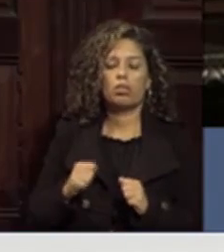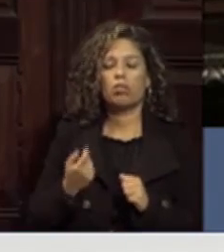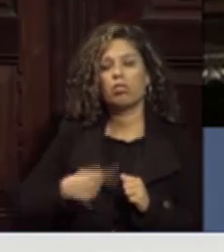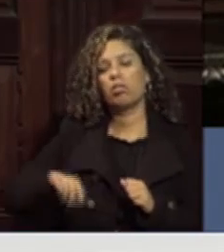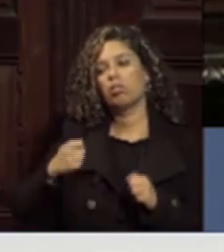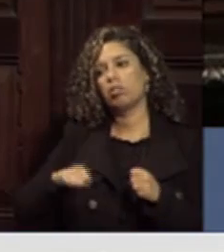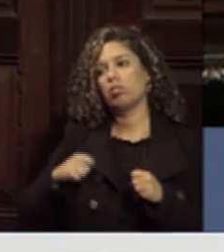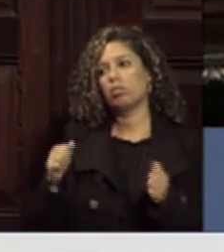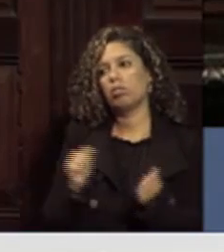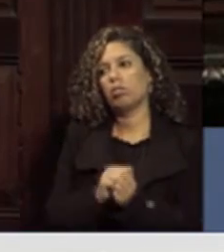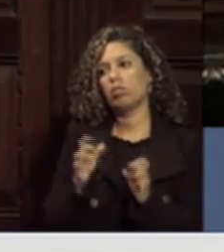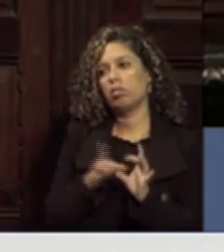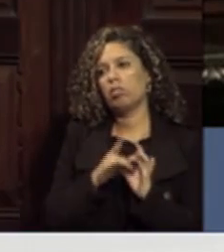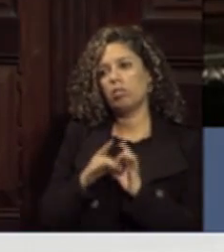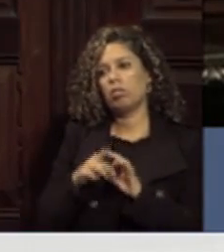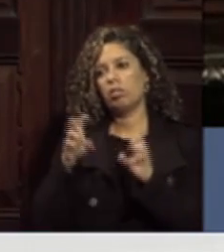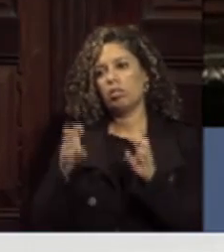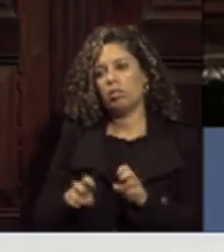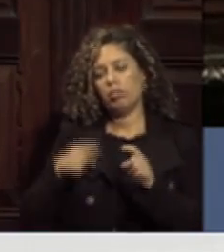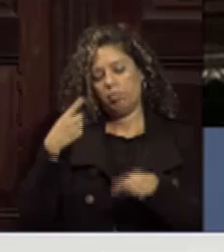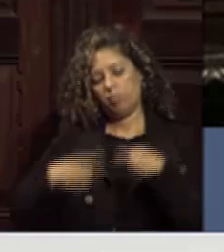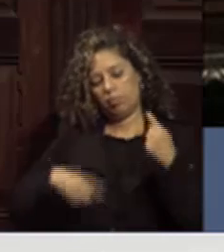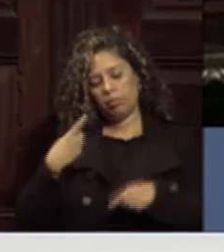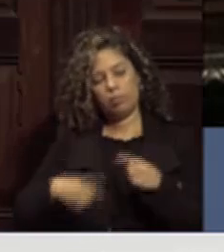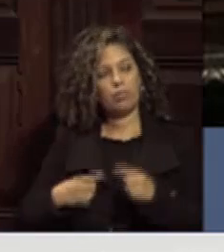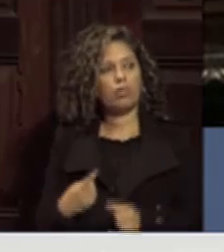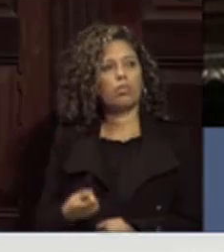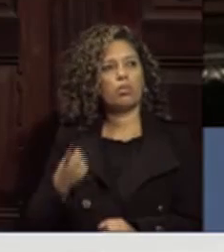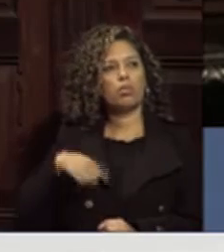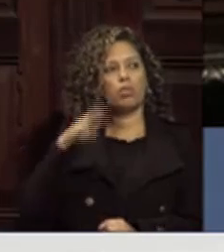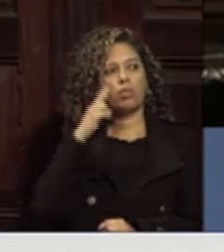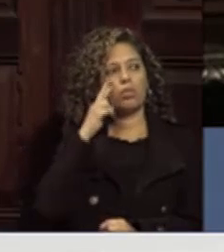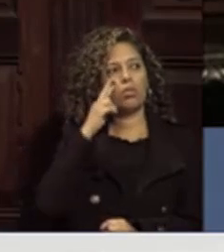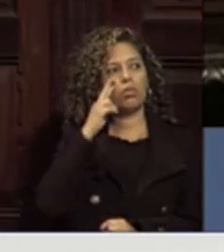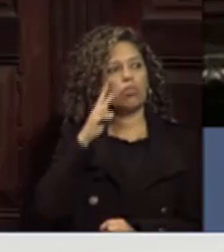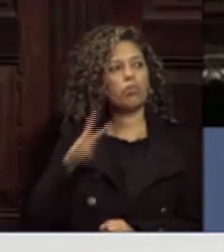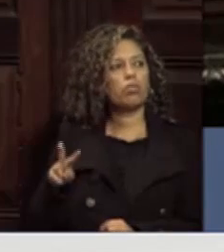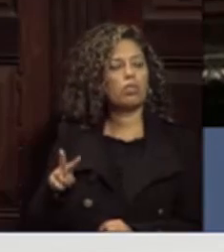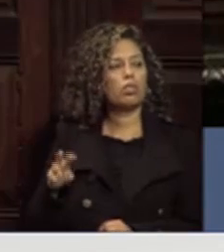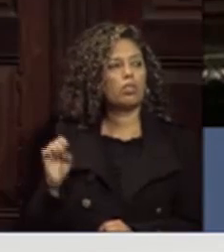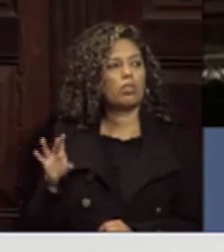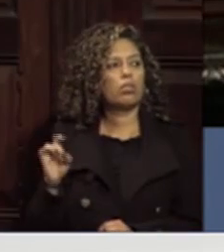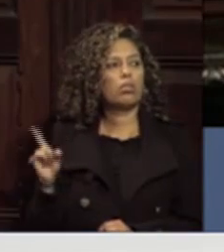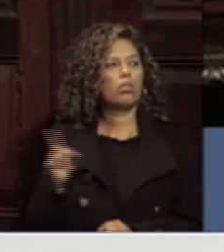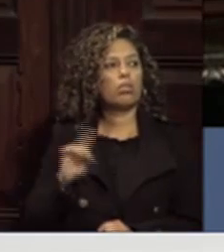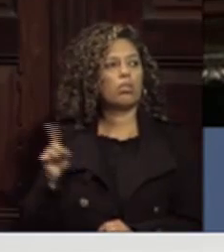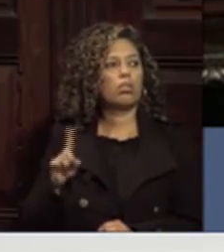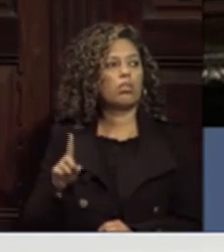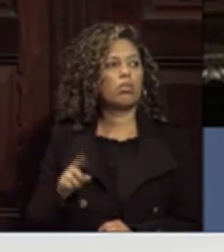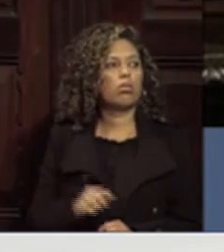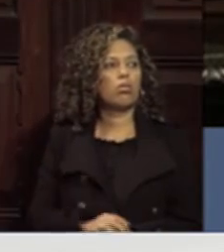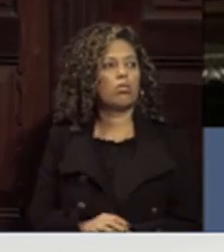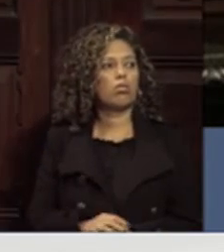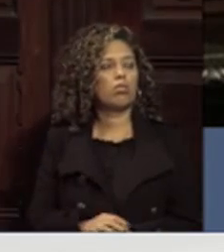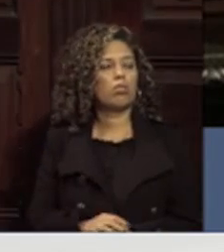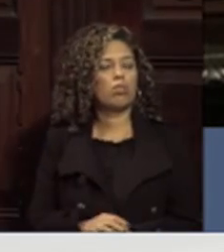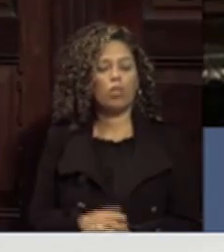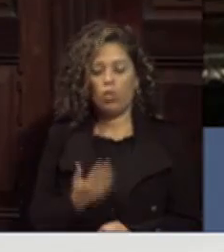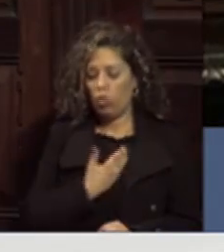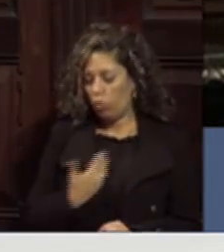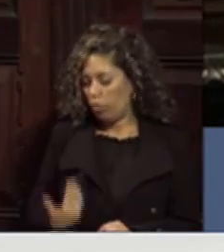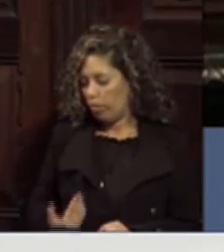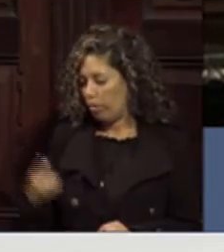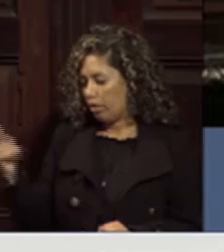educação pública do Rio de Janeiro. Não é para olhar esse governo, o governo está acabando. Não tenho mais nenhuma esperança